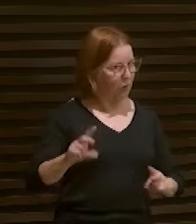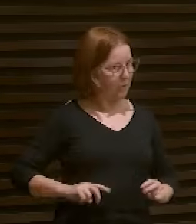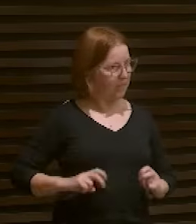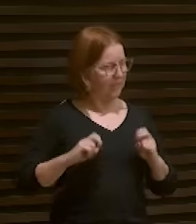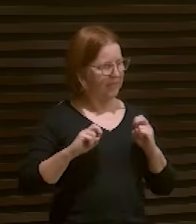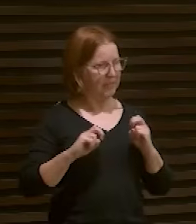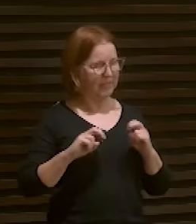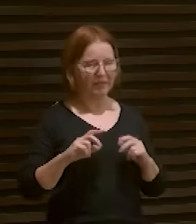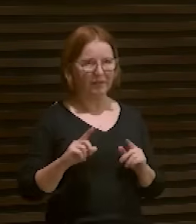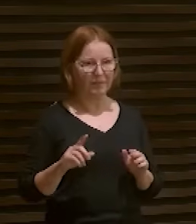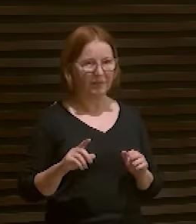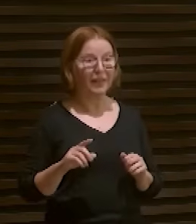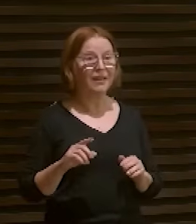não é